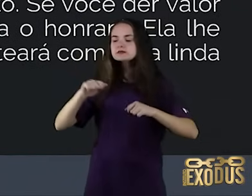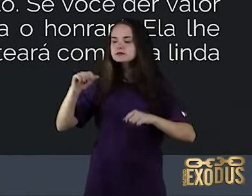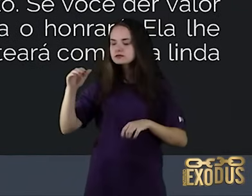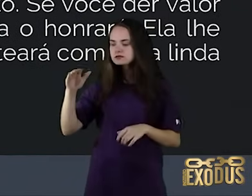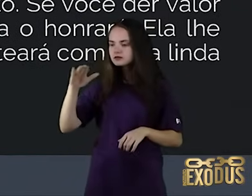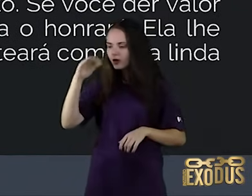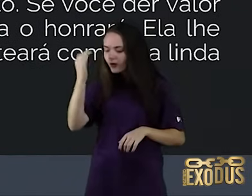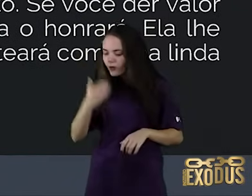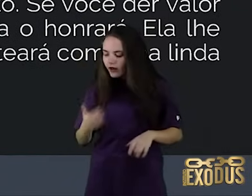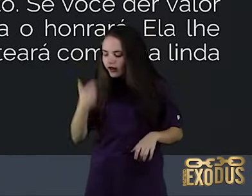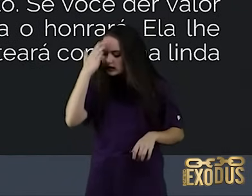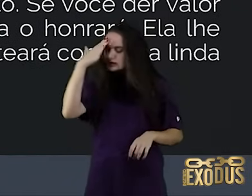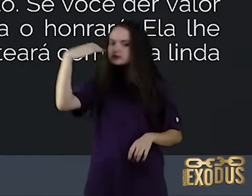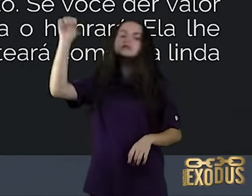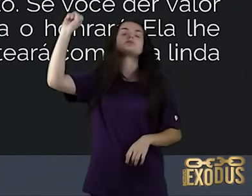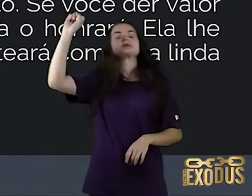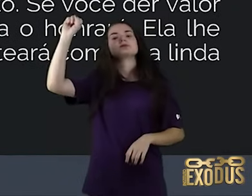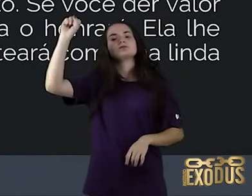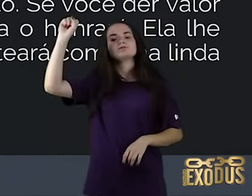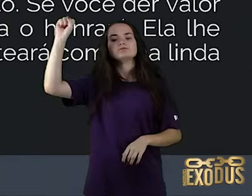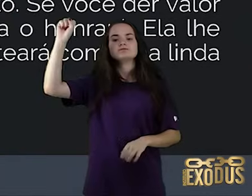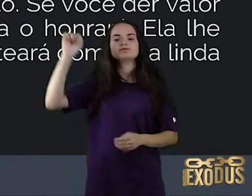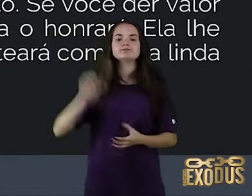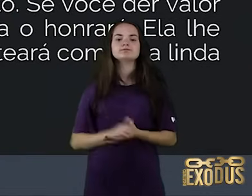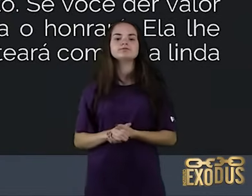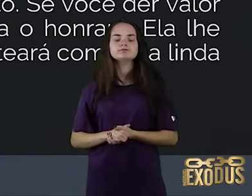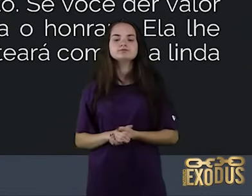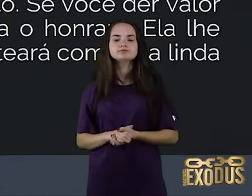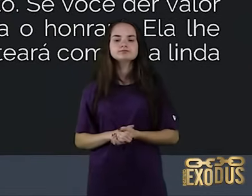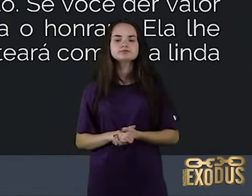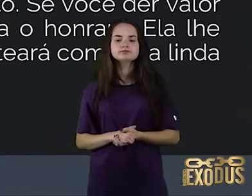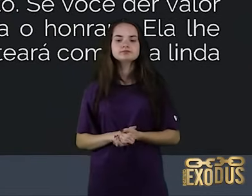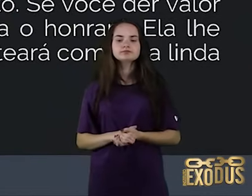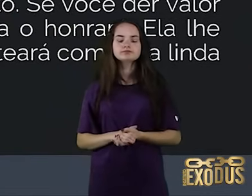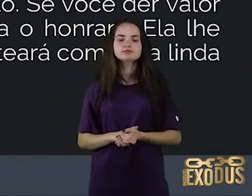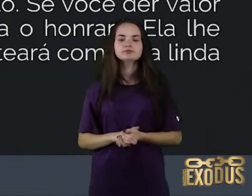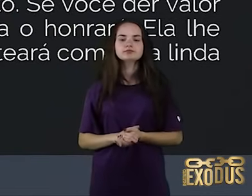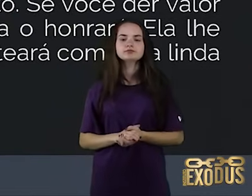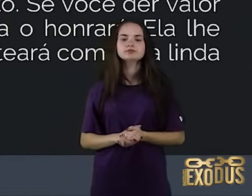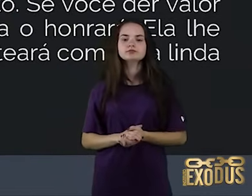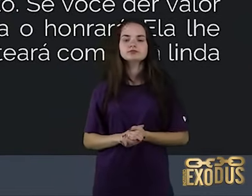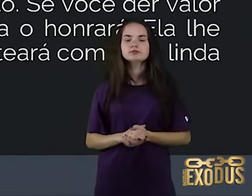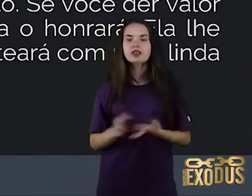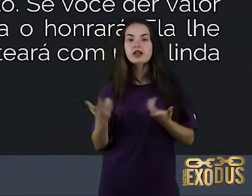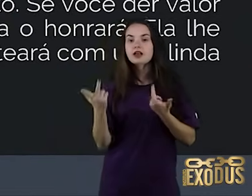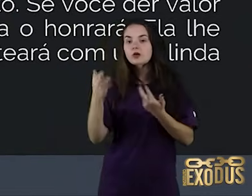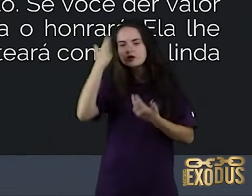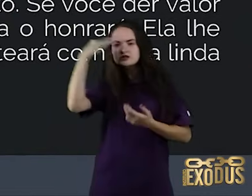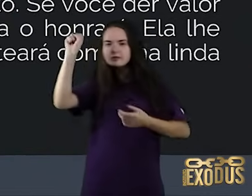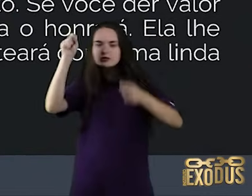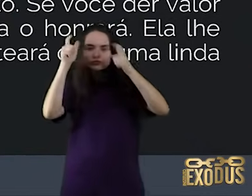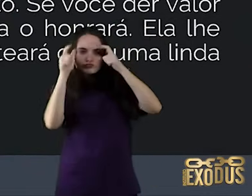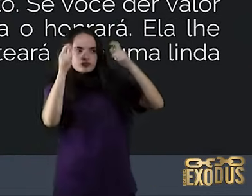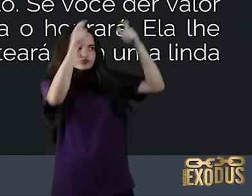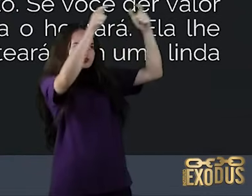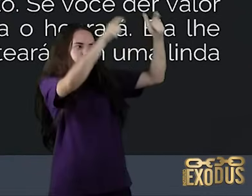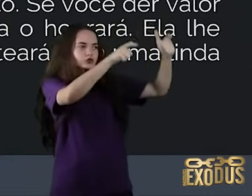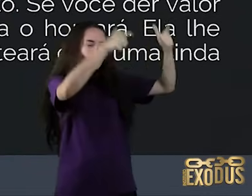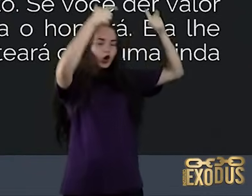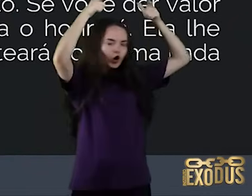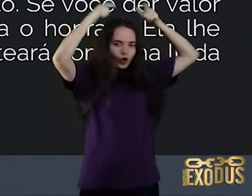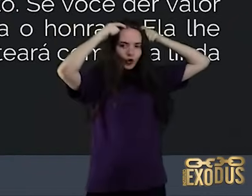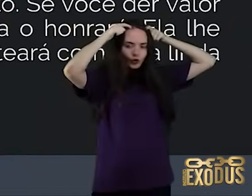honrará ela não vai deixar despedir você de mãos vazias ela lhe colocará uma bela grinalda na cabeça e o presenteá